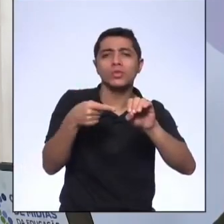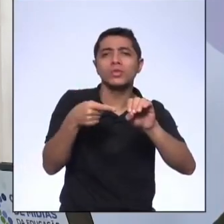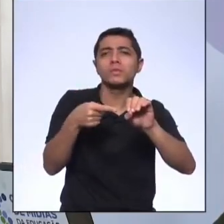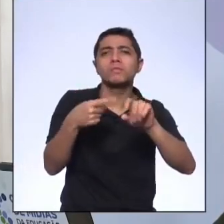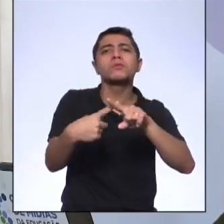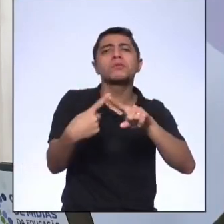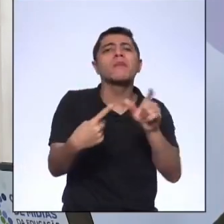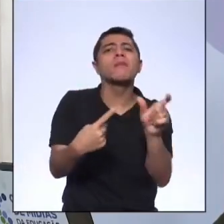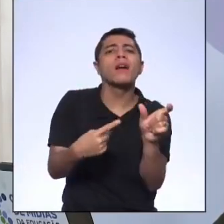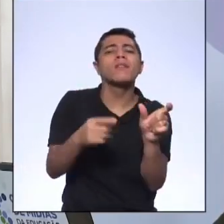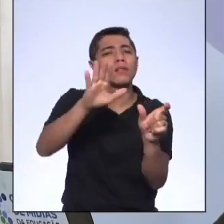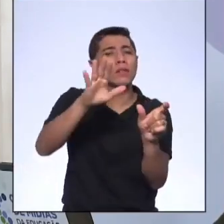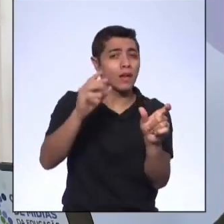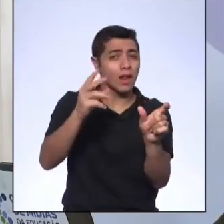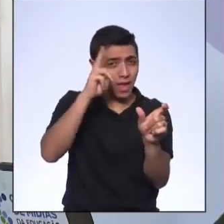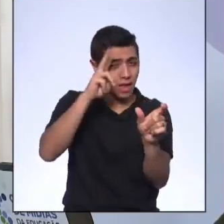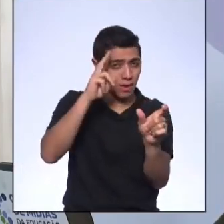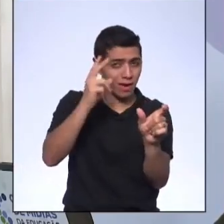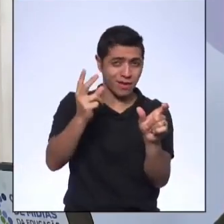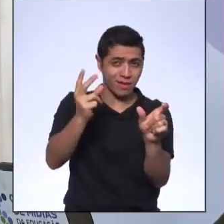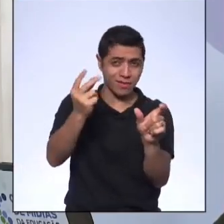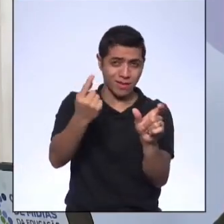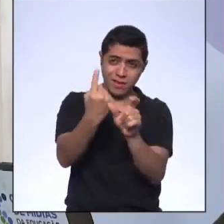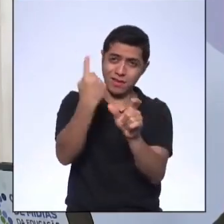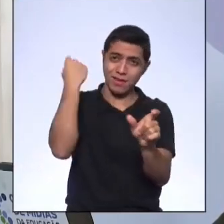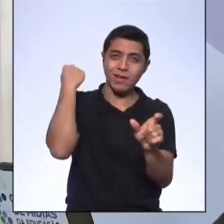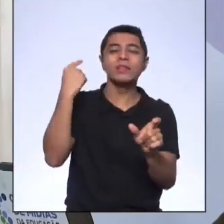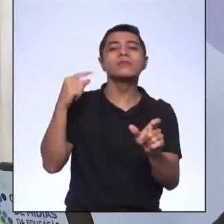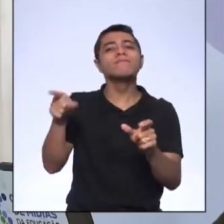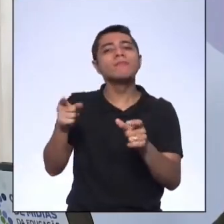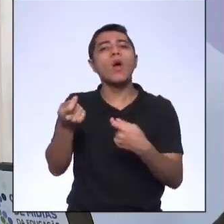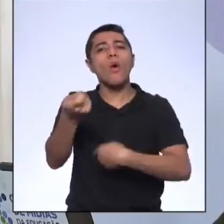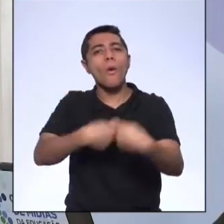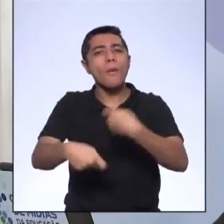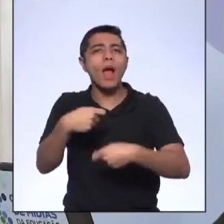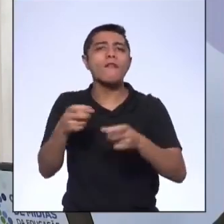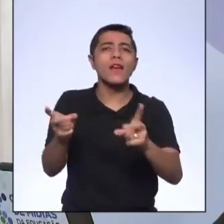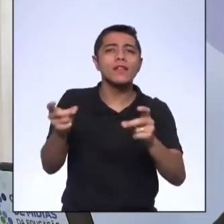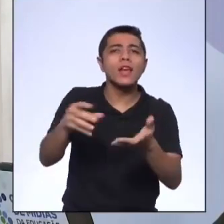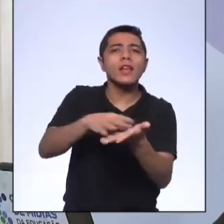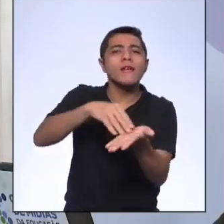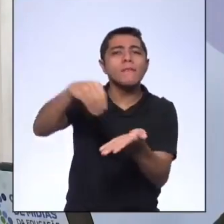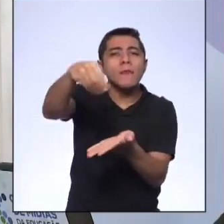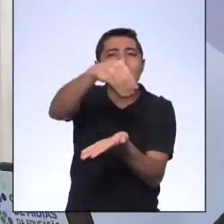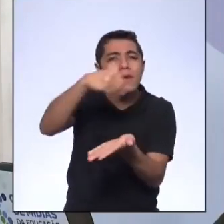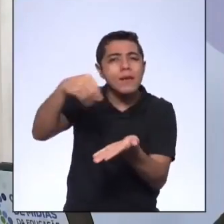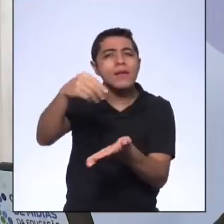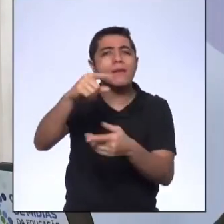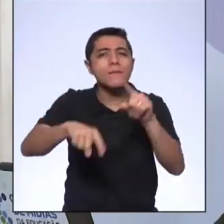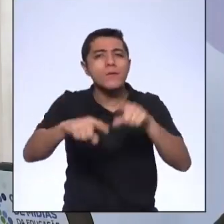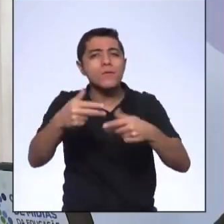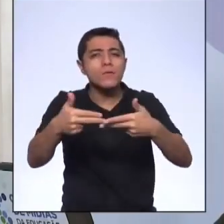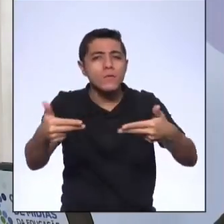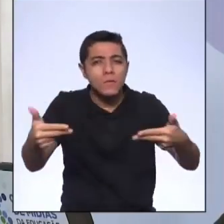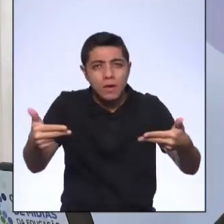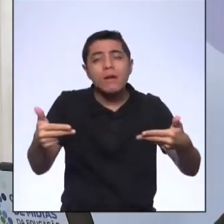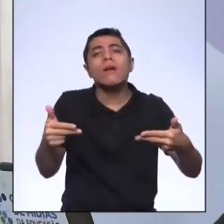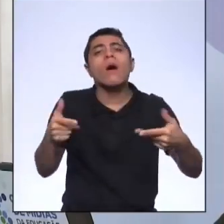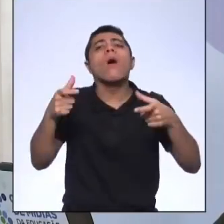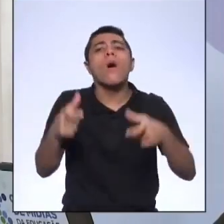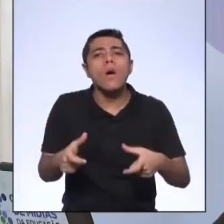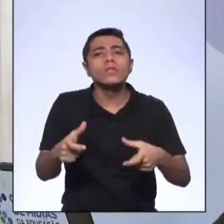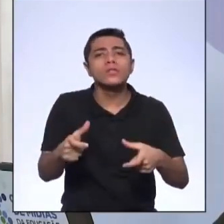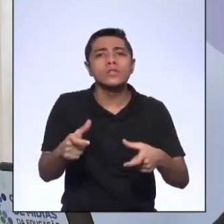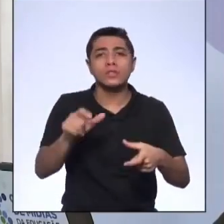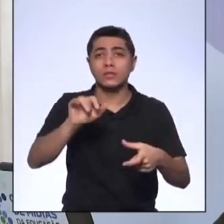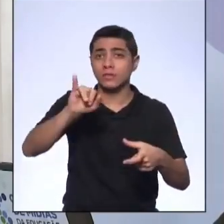nas Índias, né, na região das Índias. O Cristóvão Colombo, né, ao chegar aqui na região da